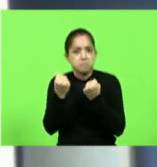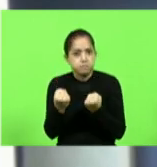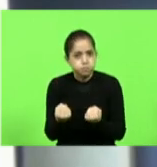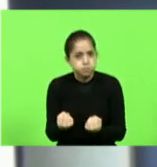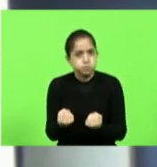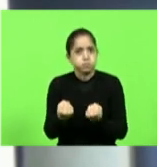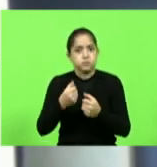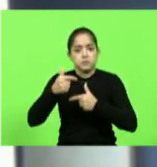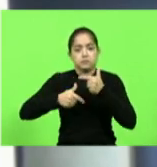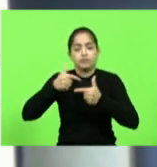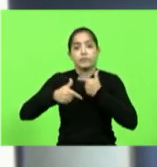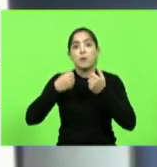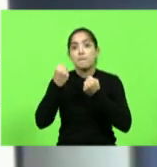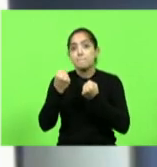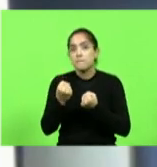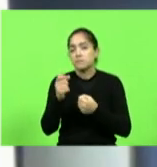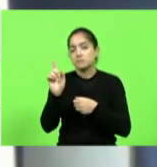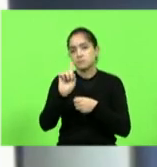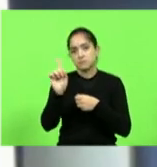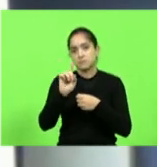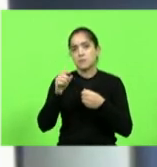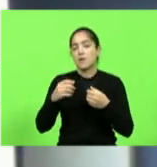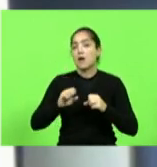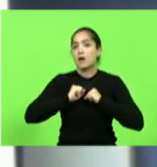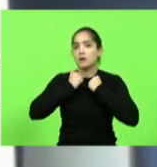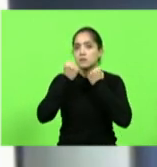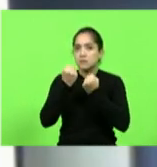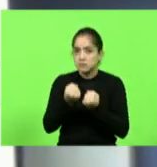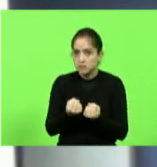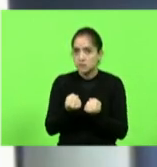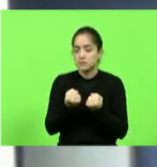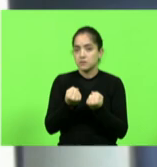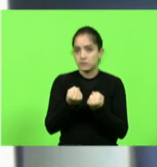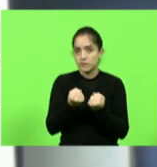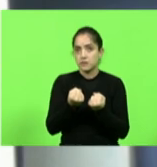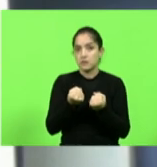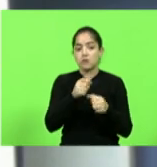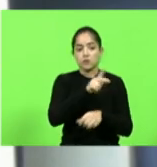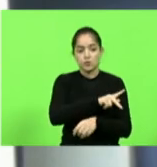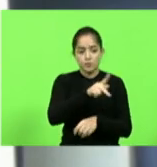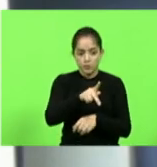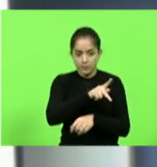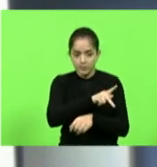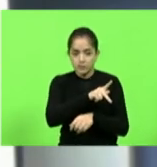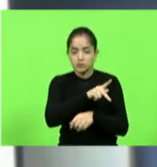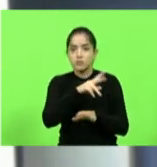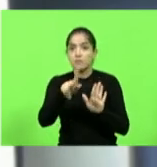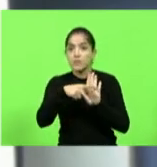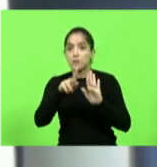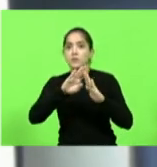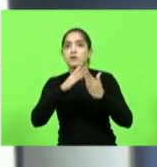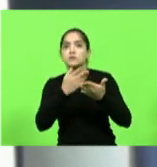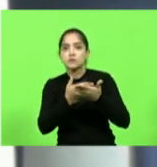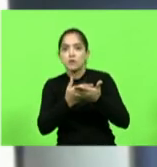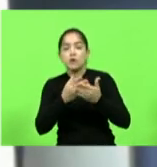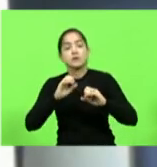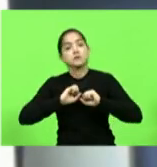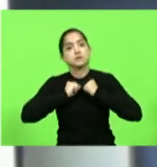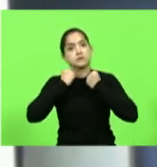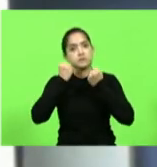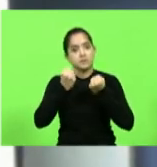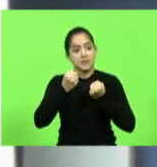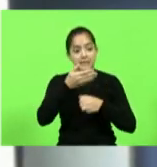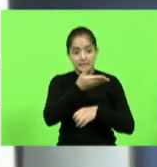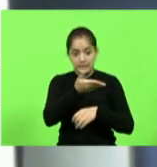isso, a nossa defesa é, como nós defendemos que o professor é da escola, nós queremos defender que esses